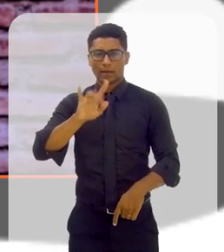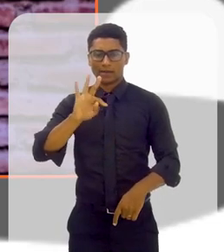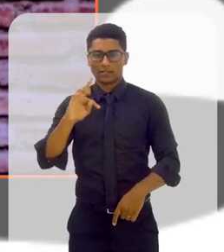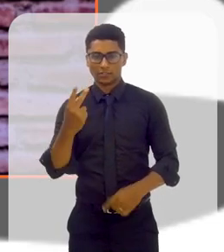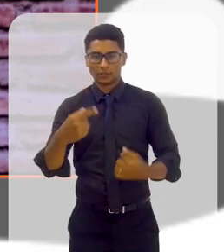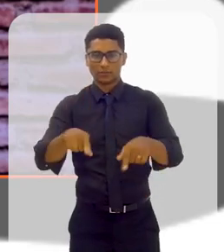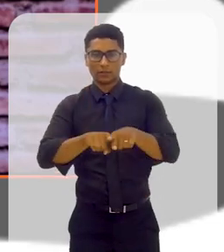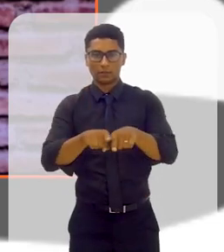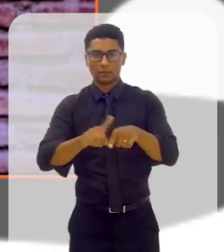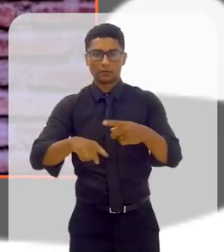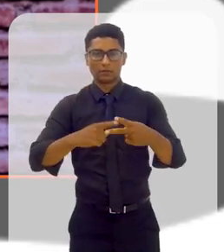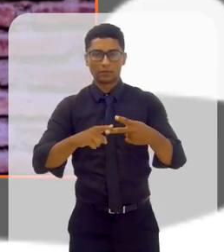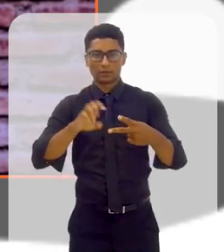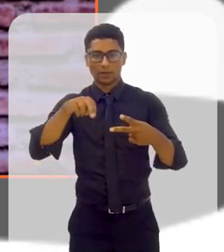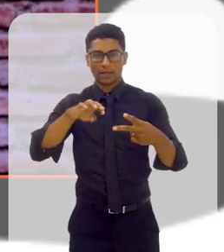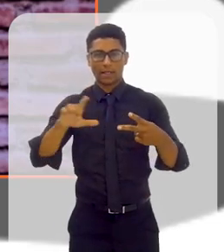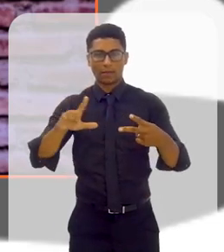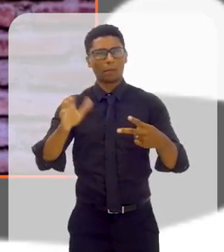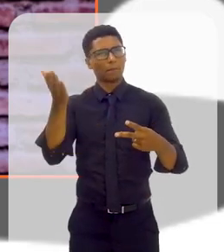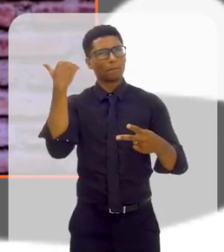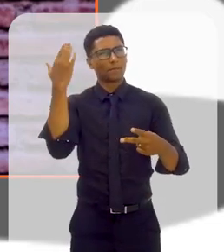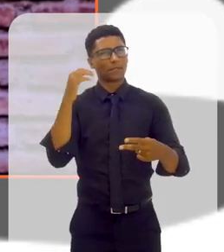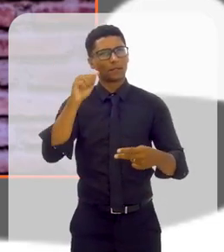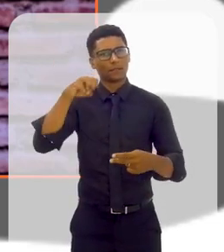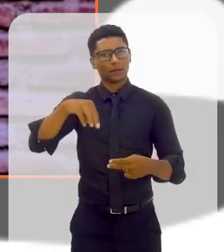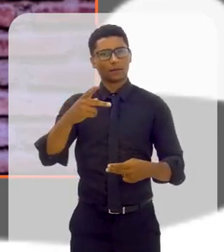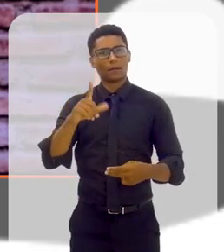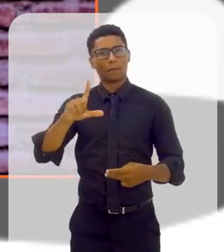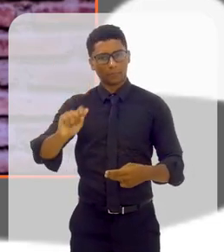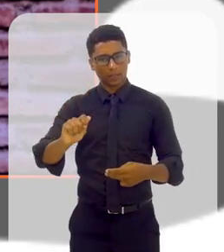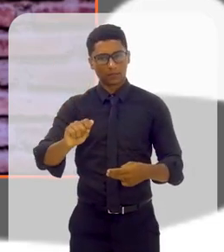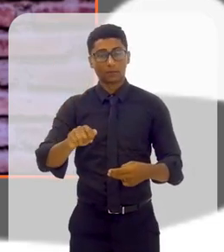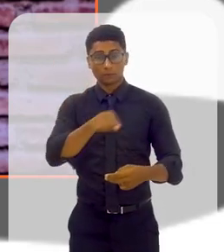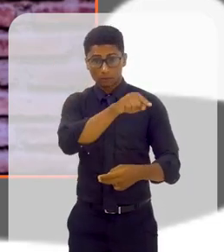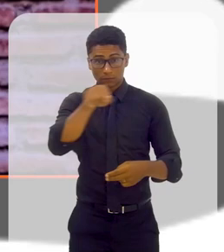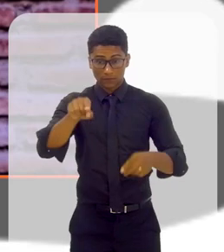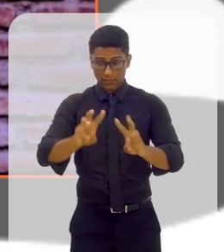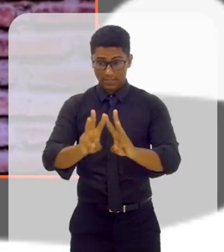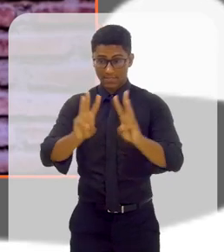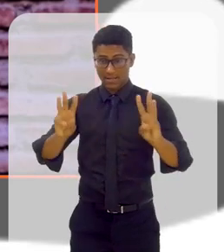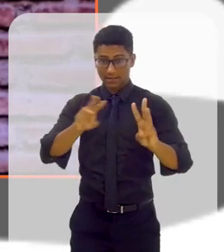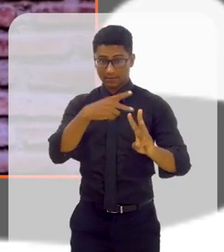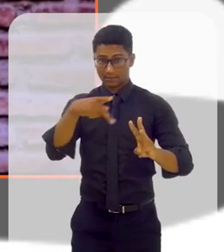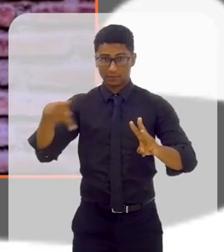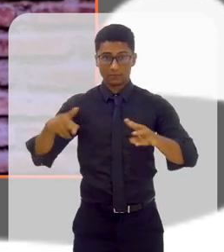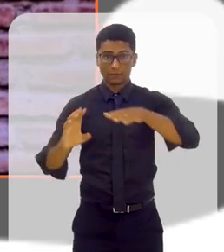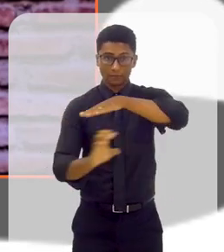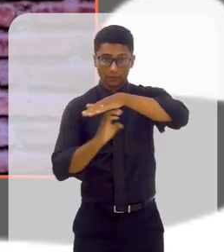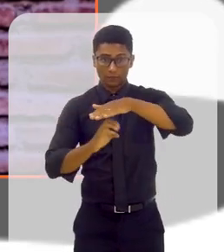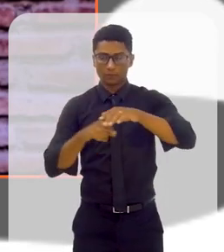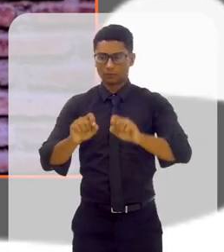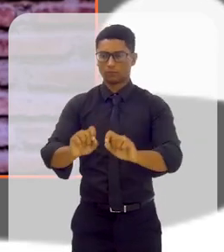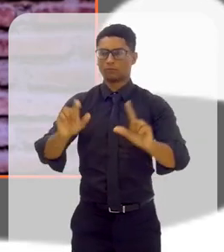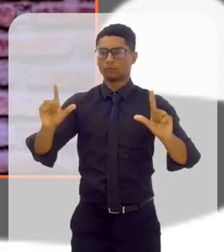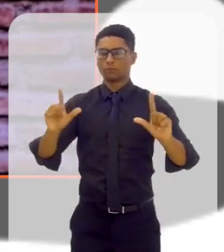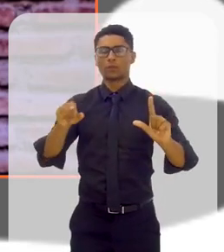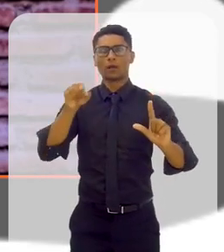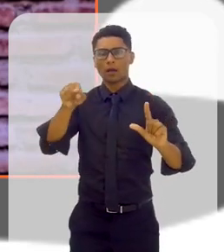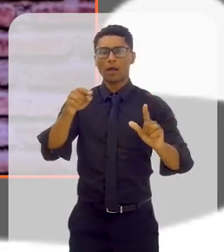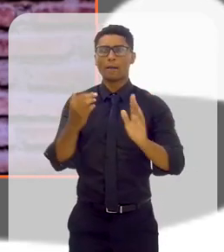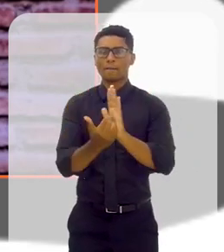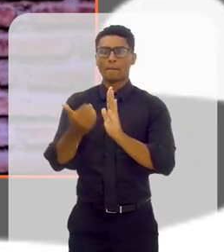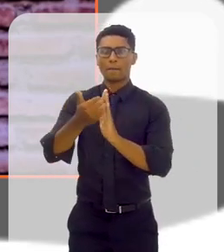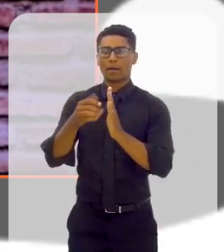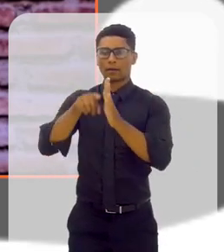Enel também, antigamente era a Ampla, Ampla. você vai ao site dessas empresas e lá você vai saber mais. Então, os